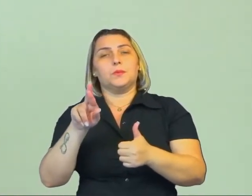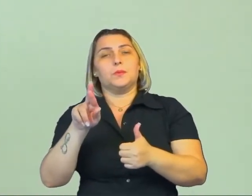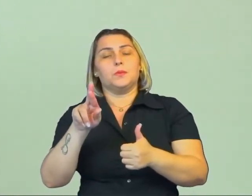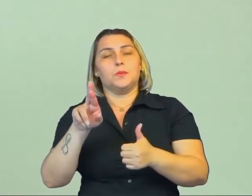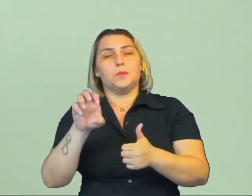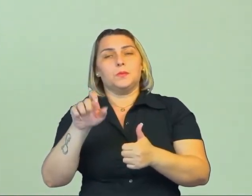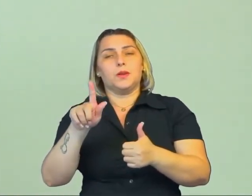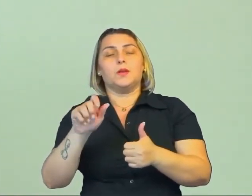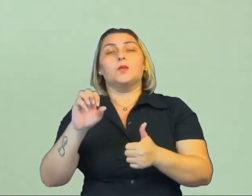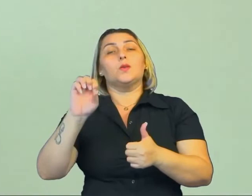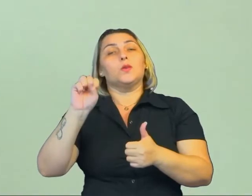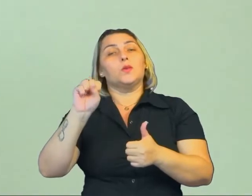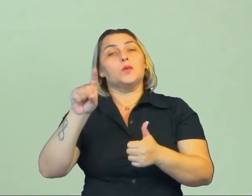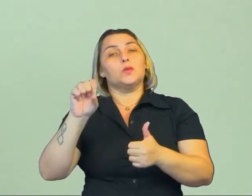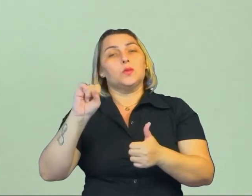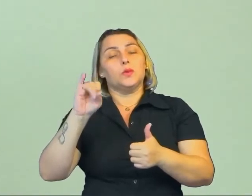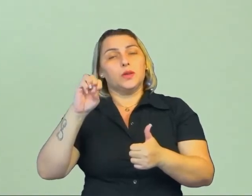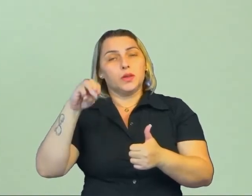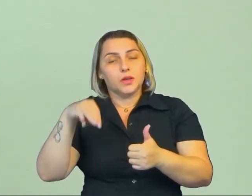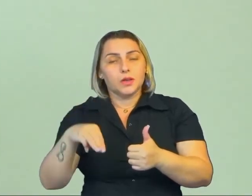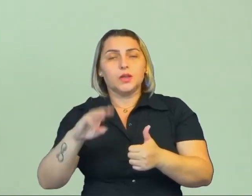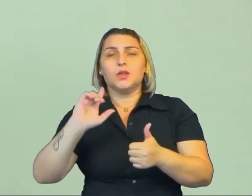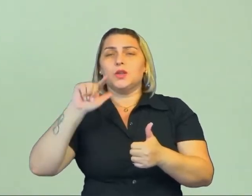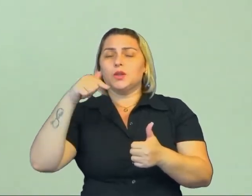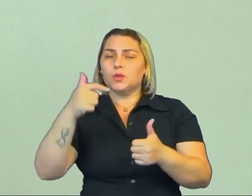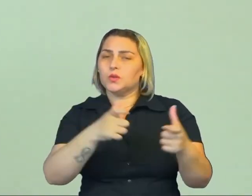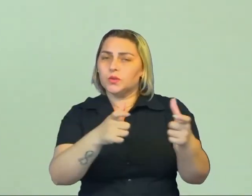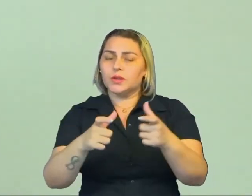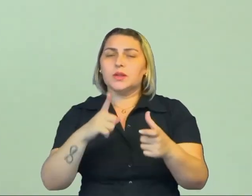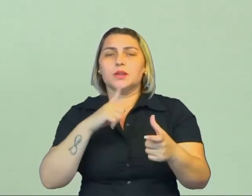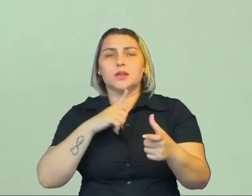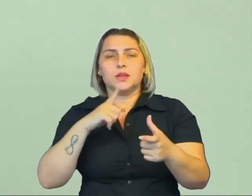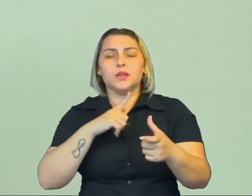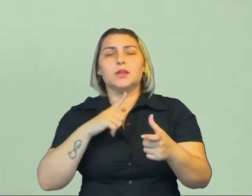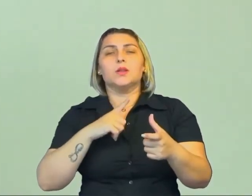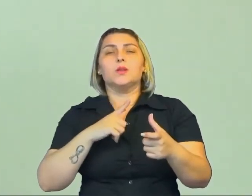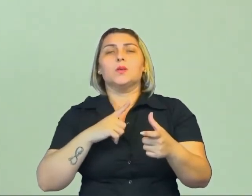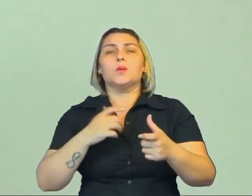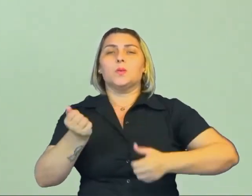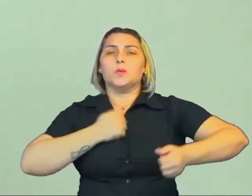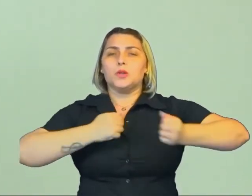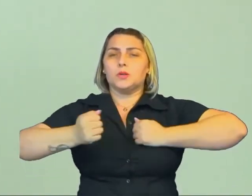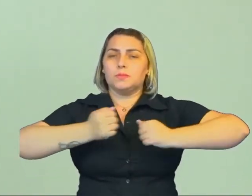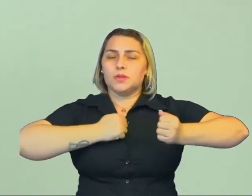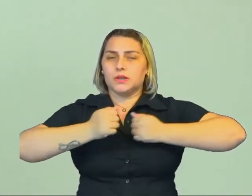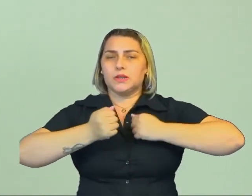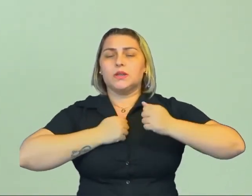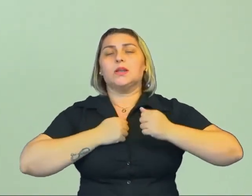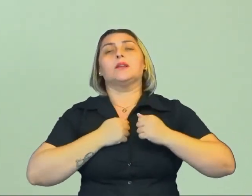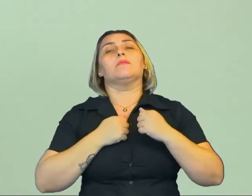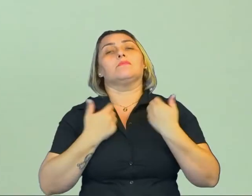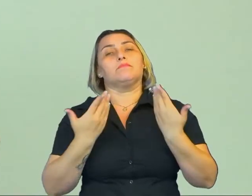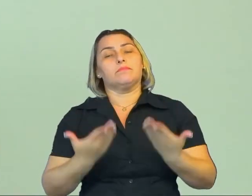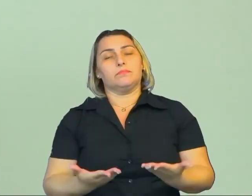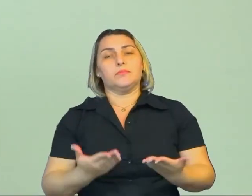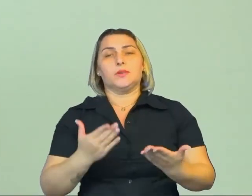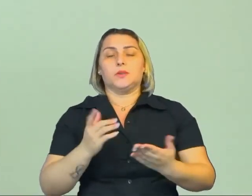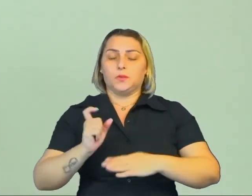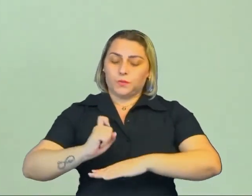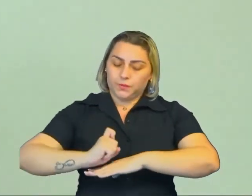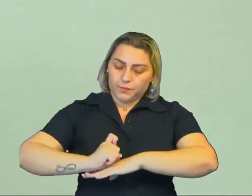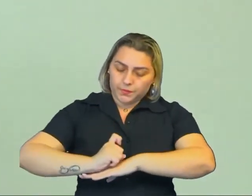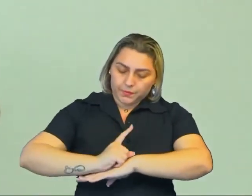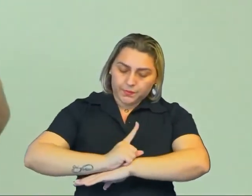temos o macaco suim, o macaco de cheiro, em outros lugares existem os chimpanzés, o gorila. Então, esse processo